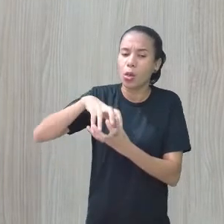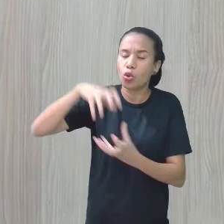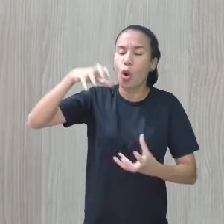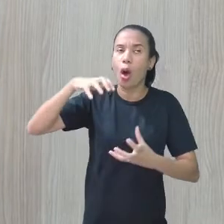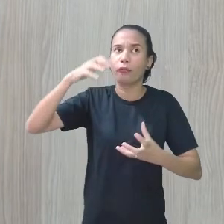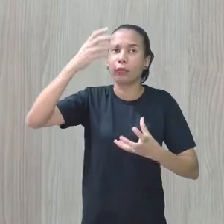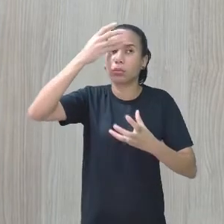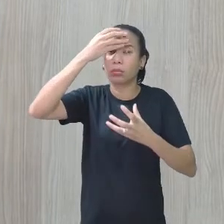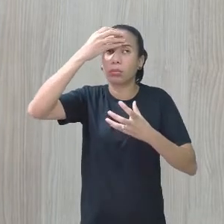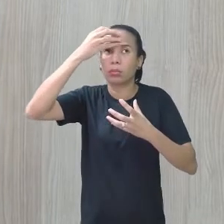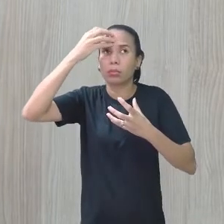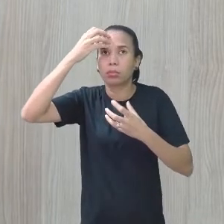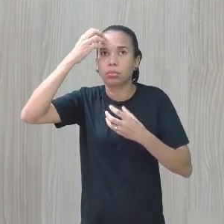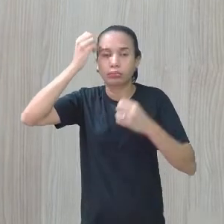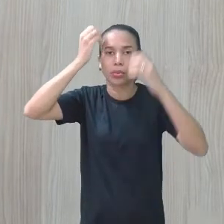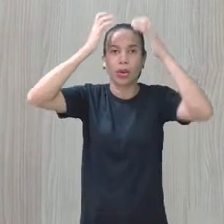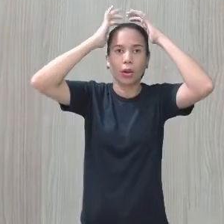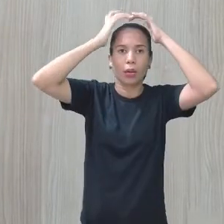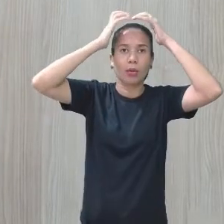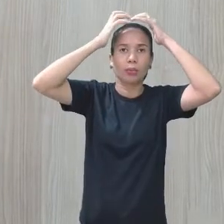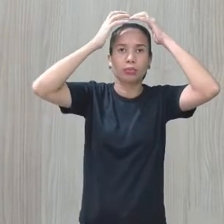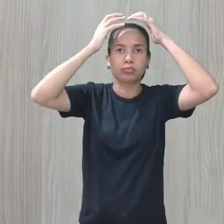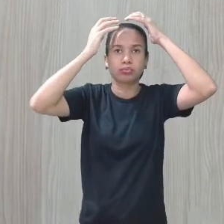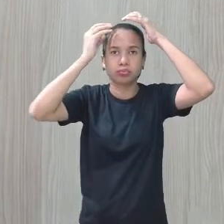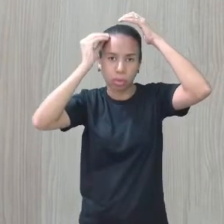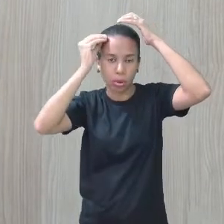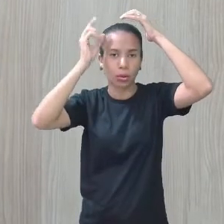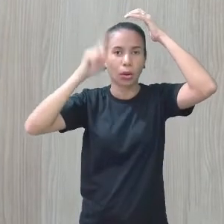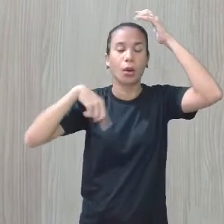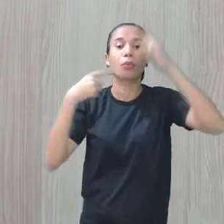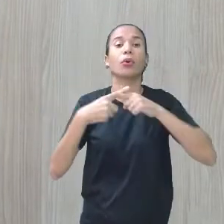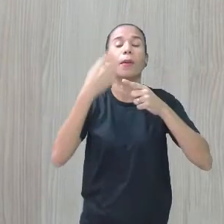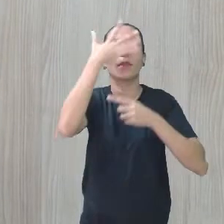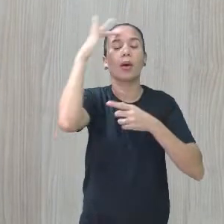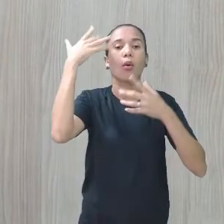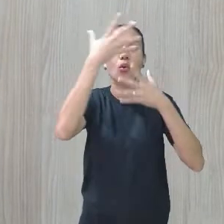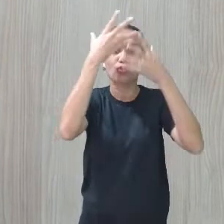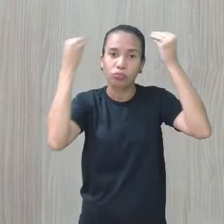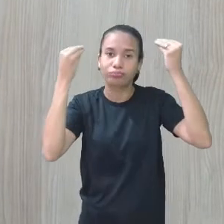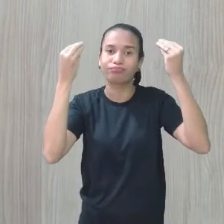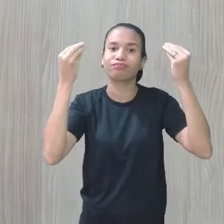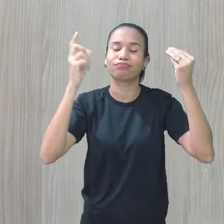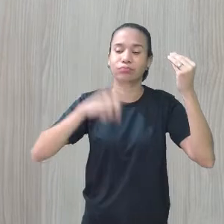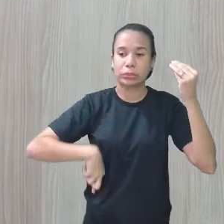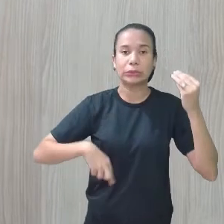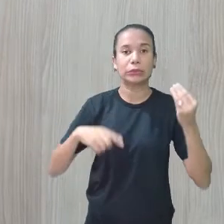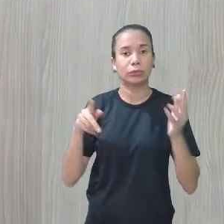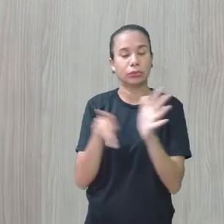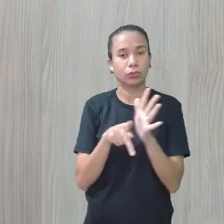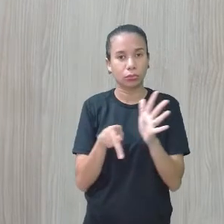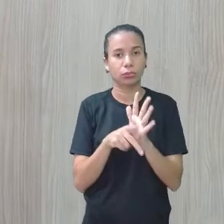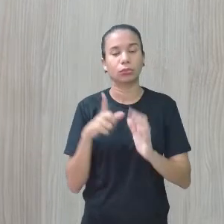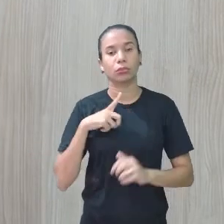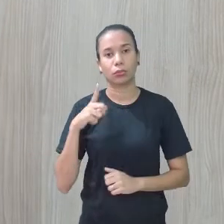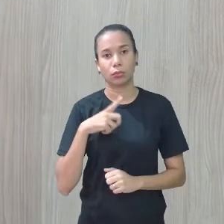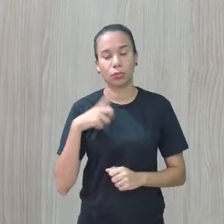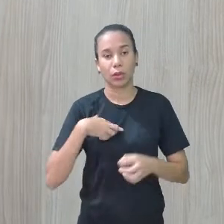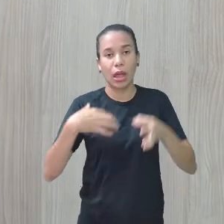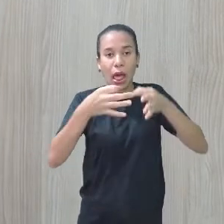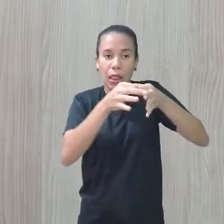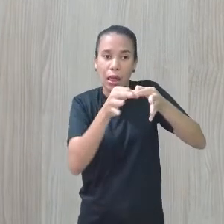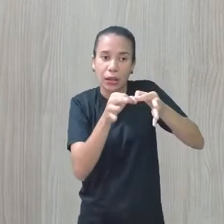que antigamente nós dizíamos, fulano está caduco, fulano está caducando. Então, não é isso. Realmente é um desgaste realmente